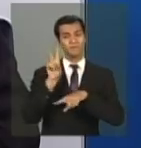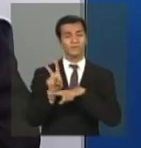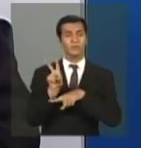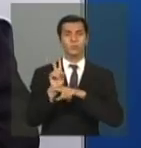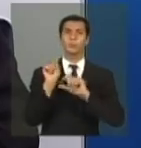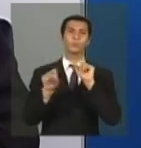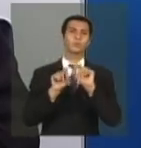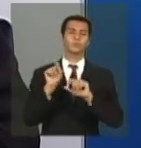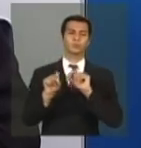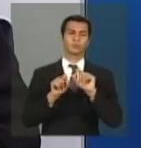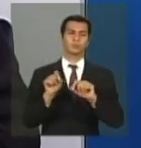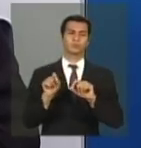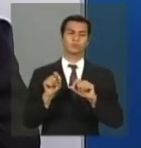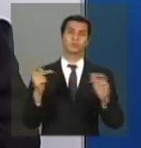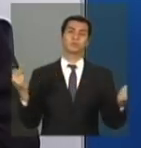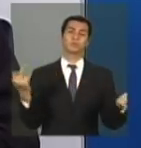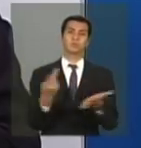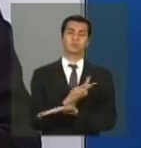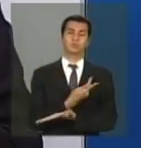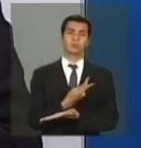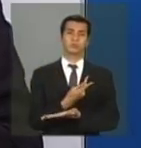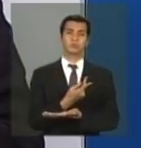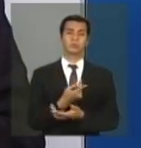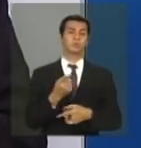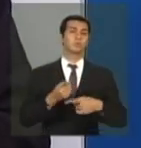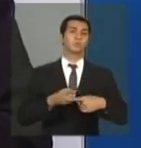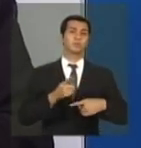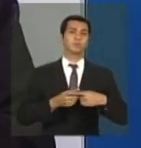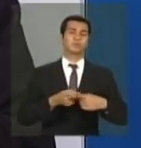que é que está acontecendo, que ela está